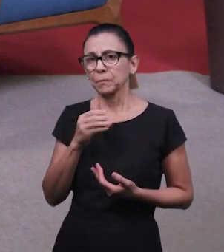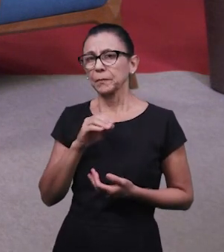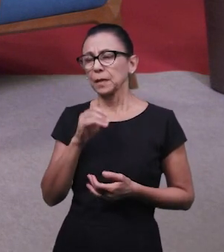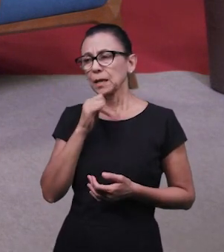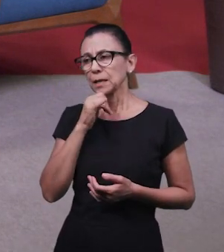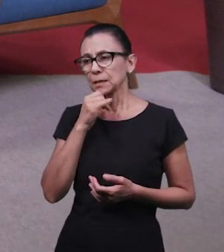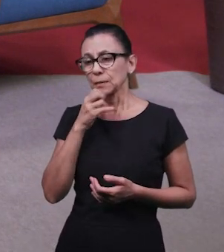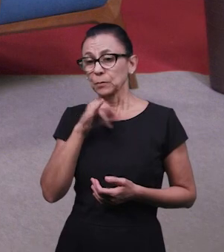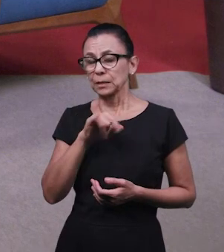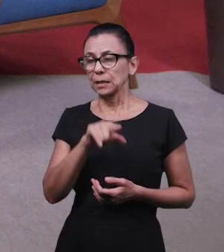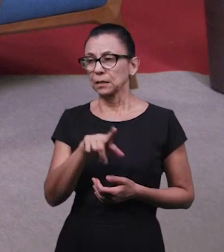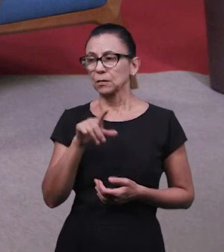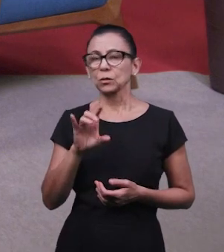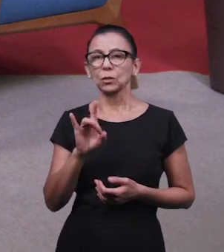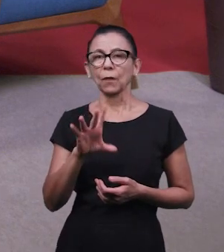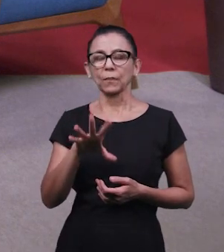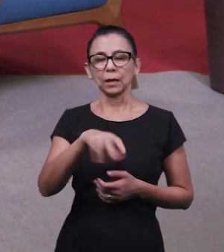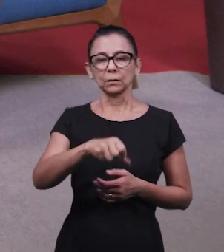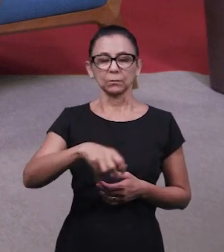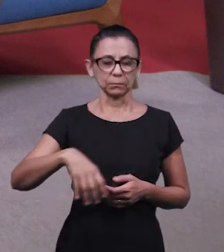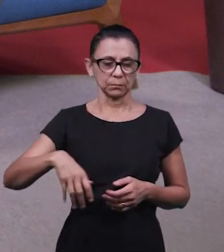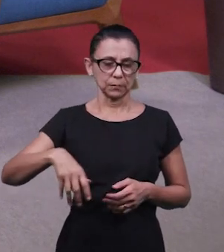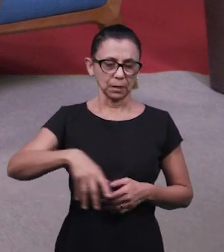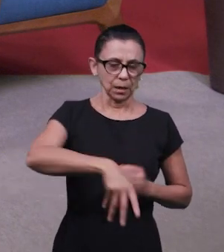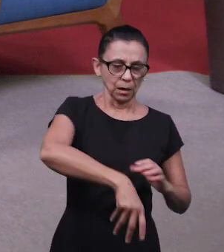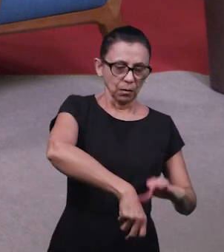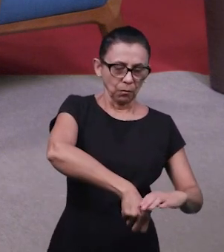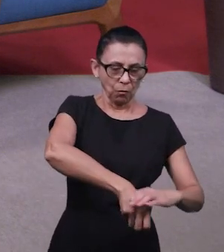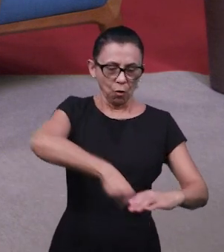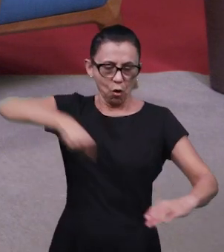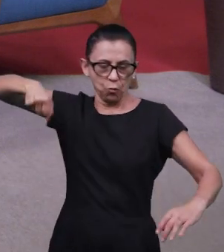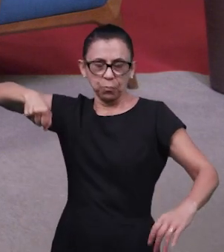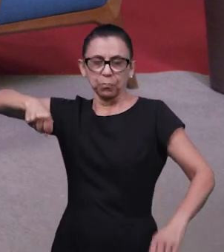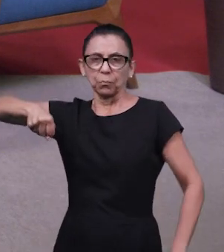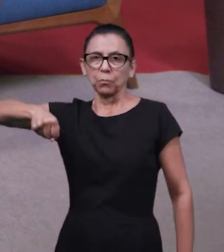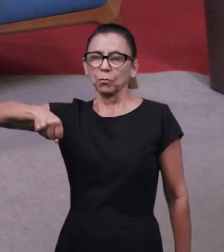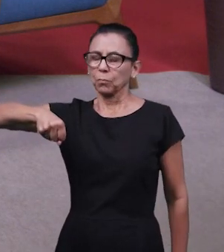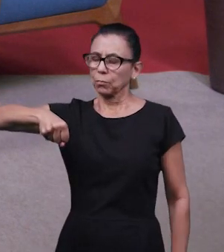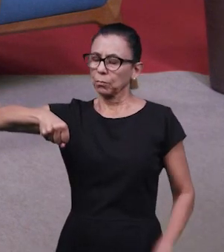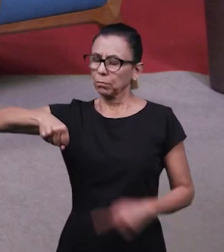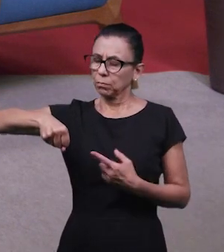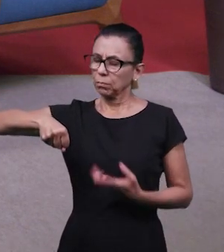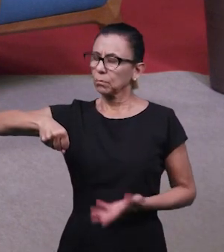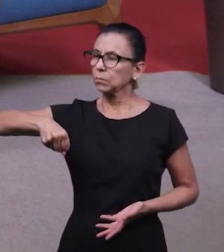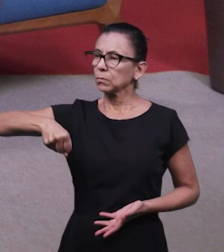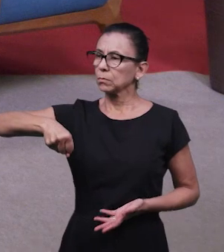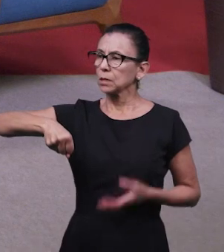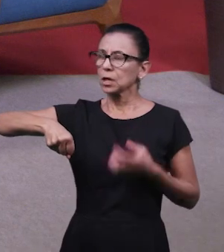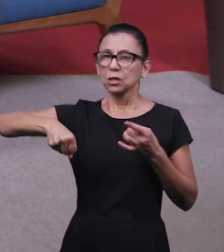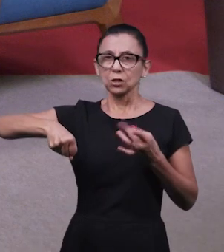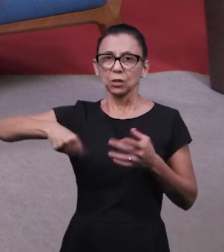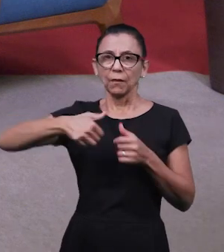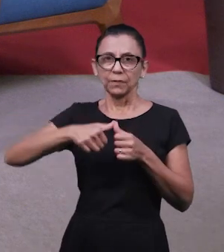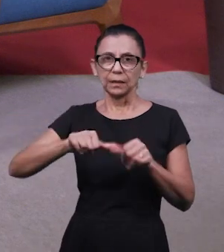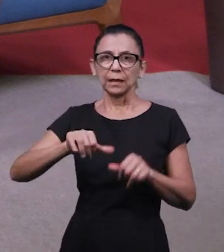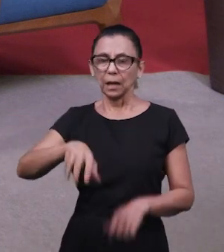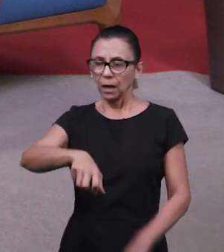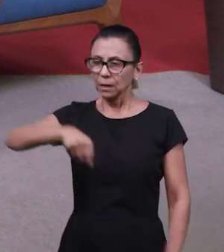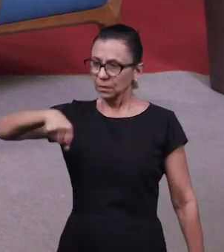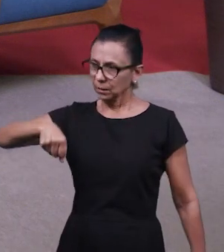da fé, né, a base de tudo aquilo que está ligado à salvação. Então nós podemos até dizer, Daniel e Josias,